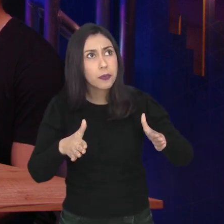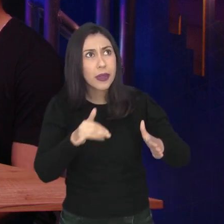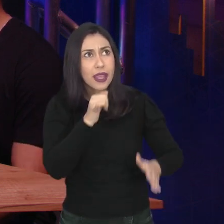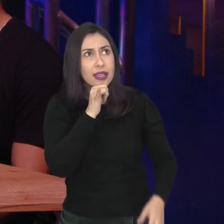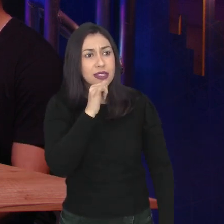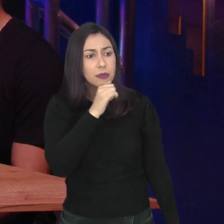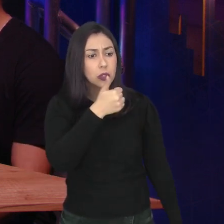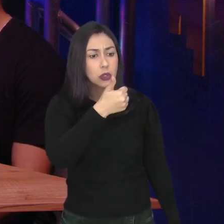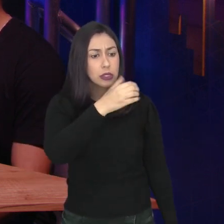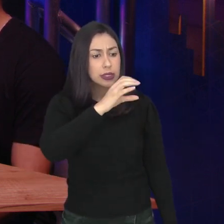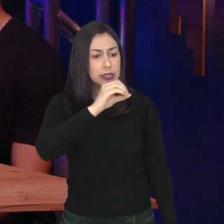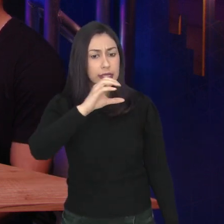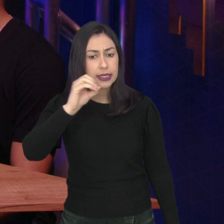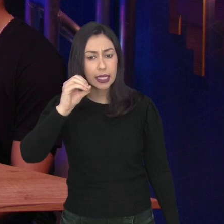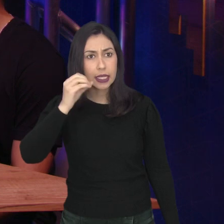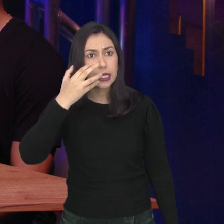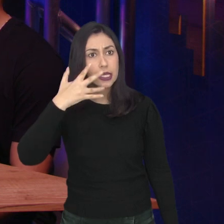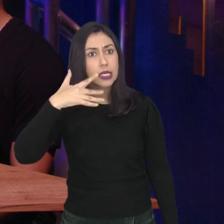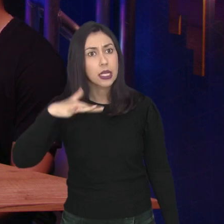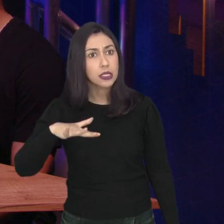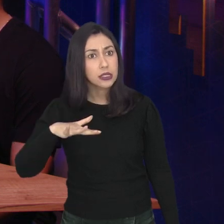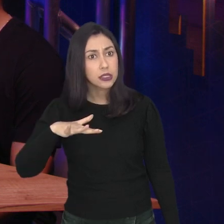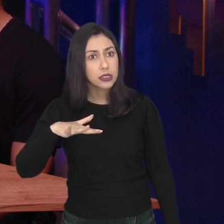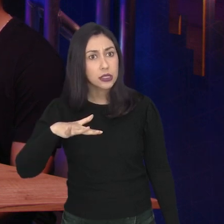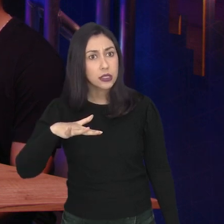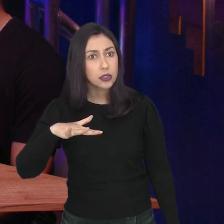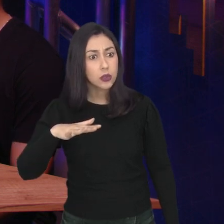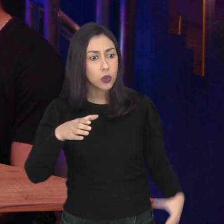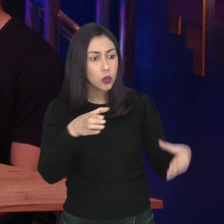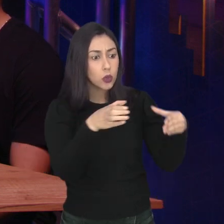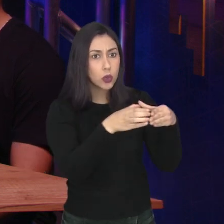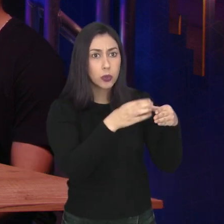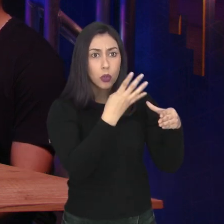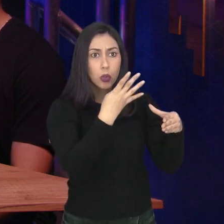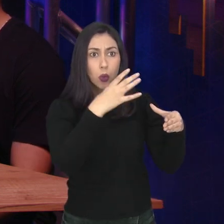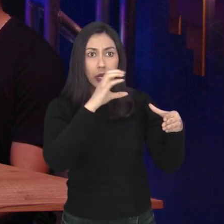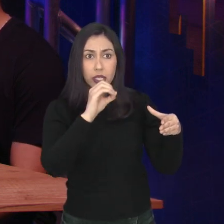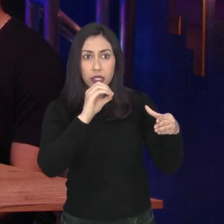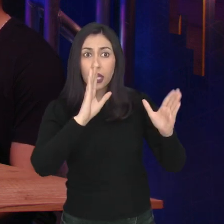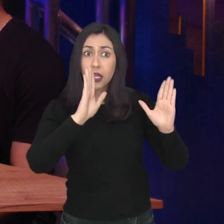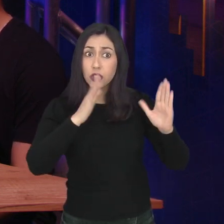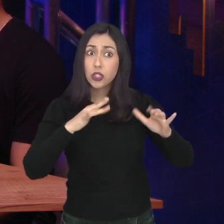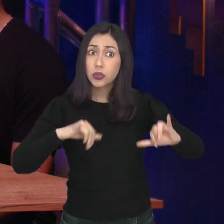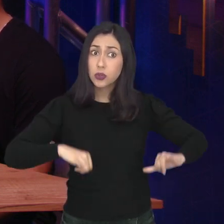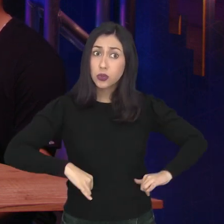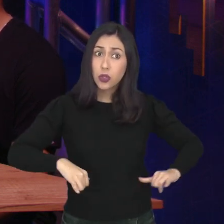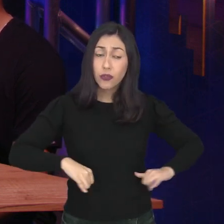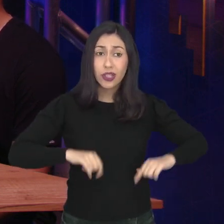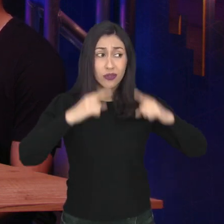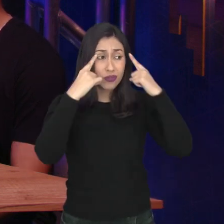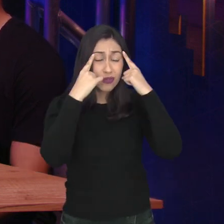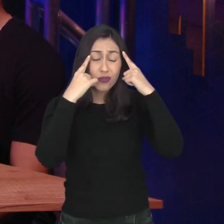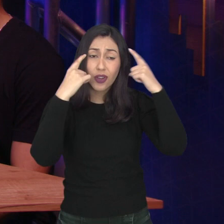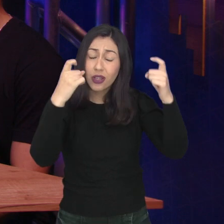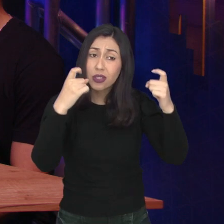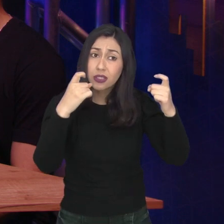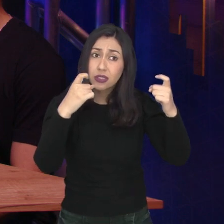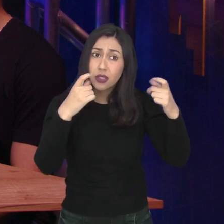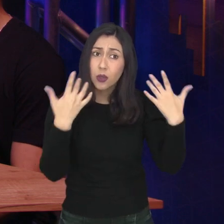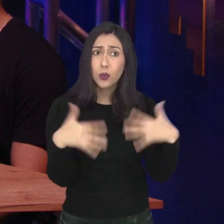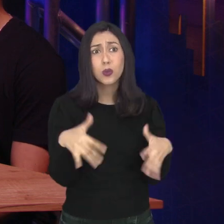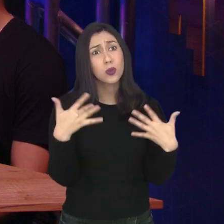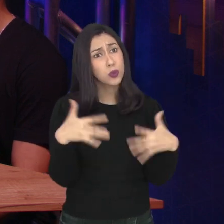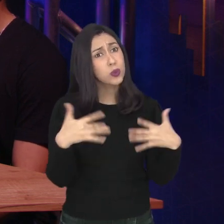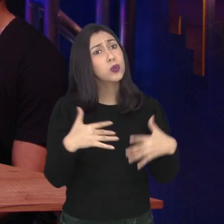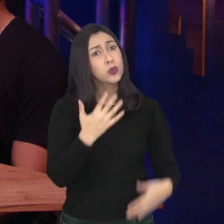gente pega, né, a cada 100 crianças, 40, né? A cada 10 crianças, 4 já sofreram algum tipo de violência. Então, é